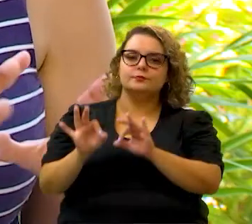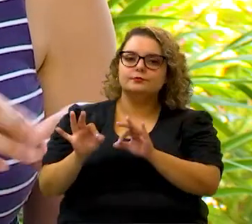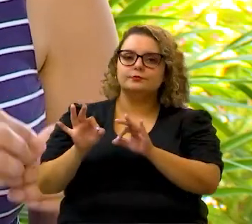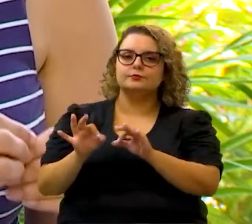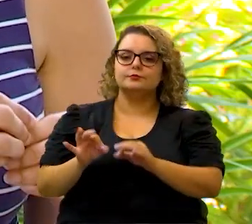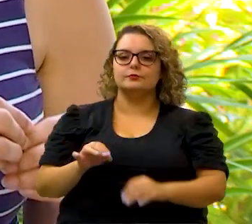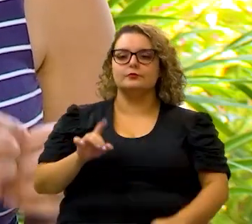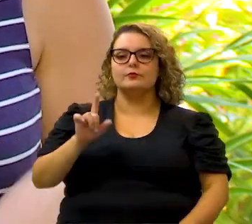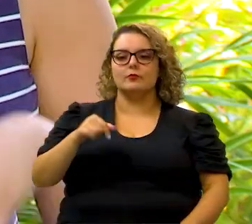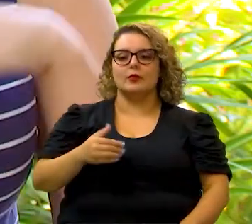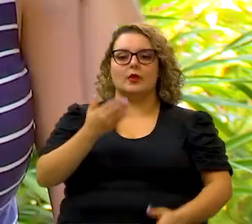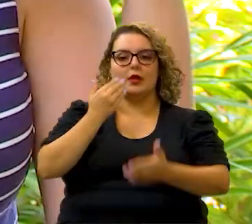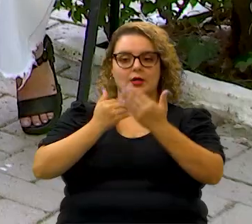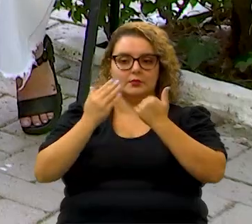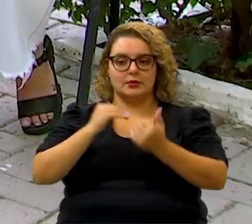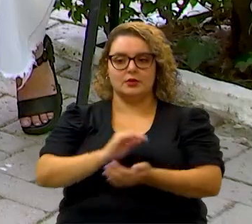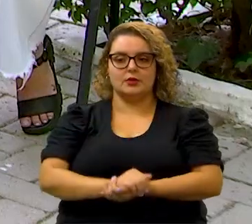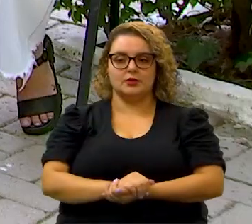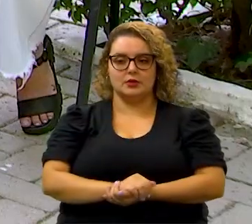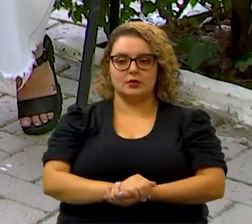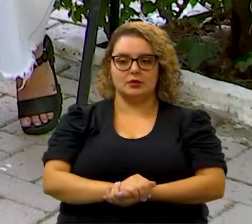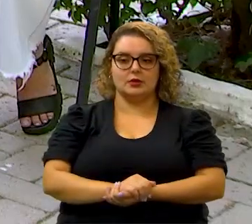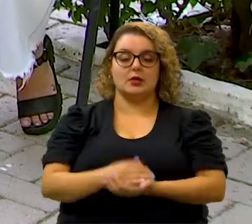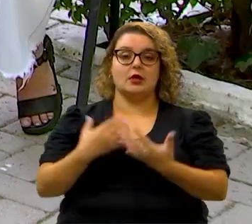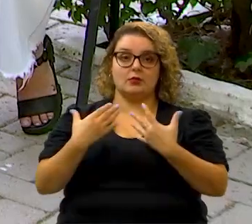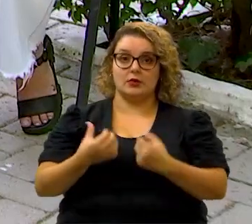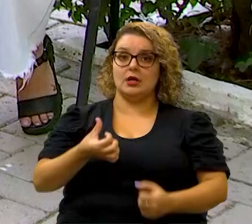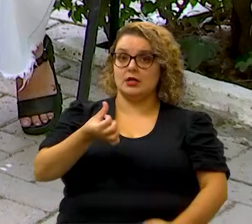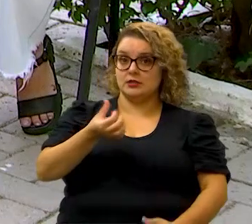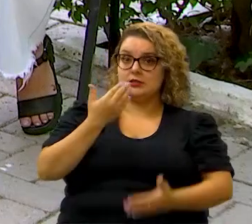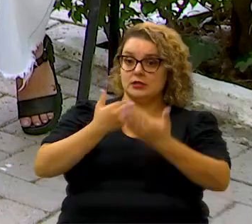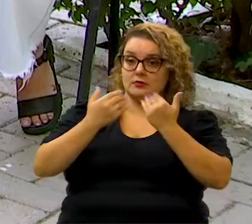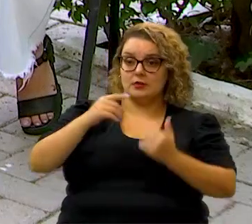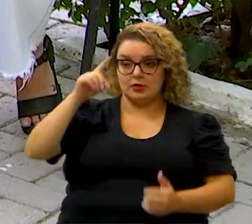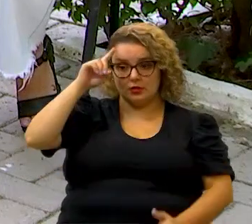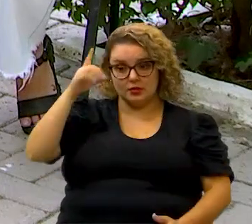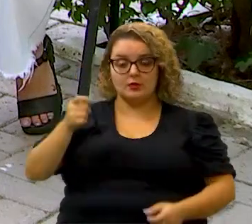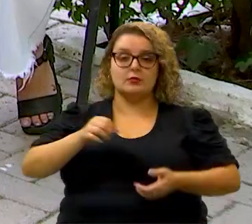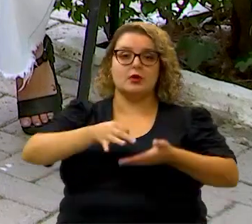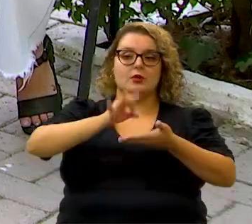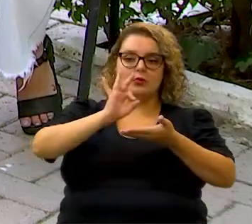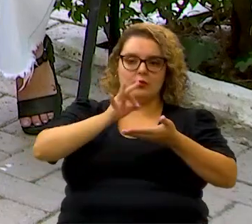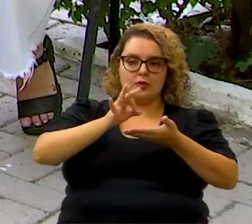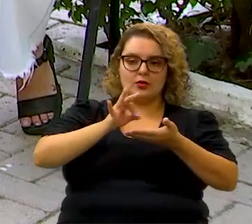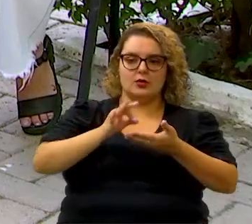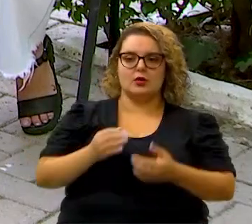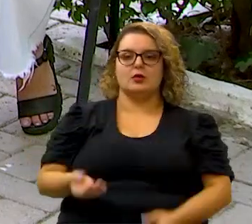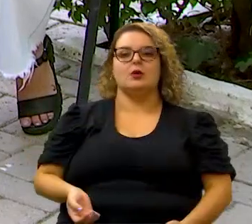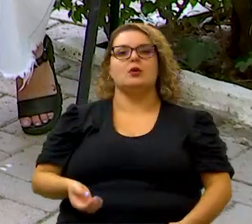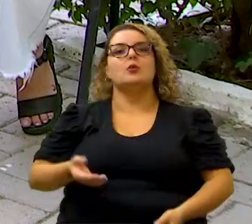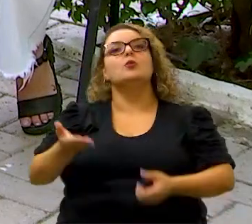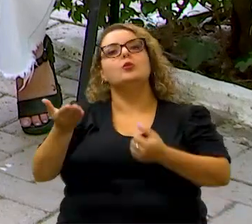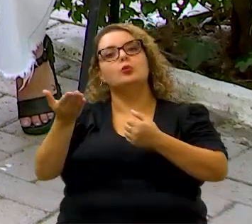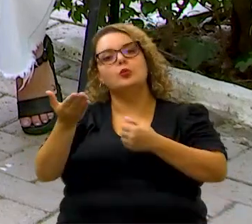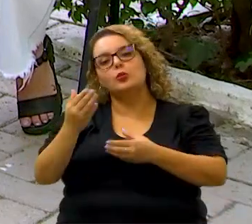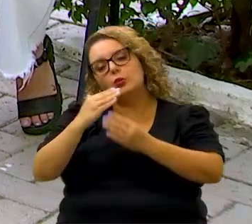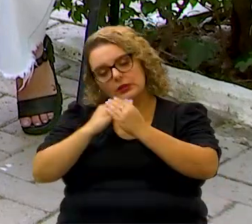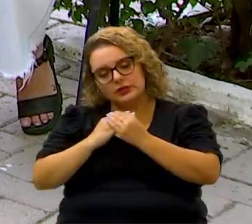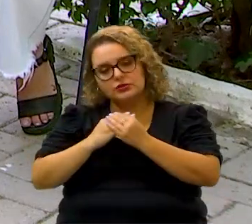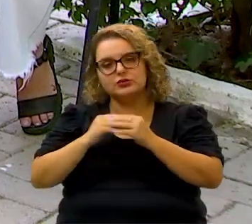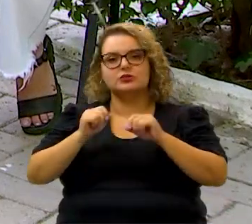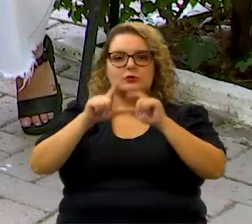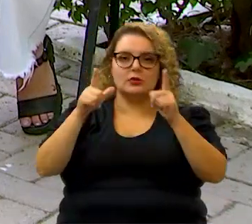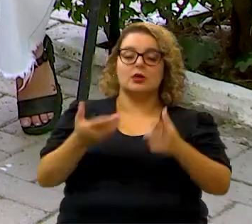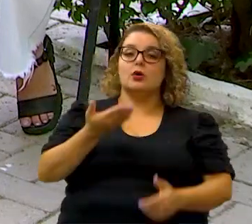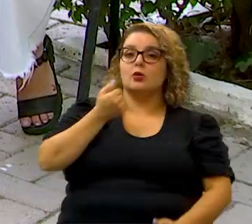Esse acompanhamento que ela faz é desde as refeições, né? No caso, eles recebem 6 refeições por dia. Então, é o café da manhã, o lanche da